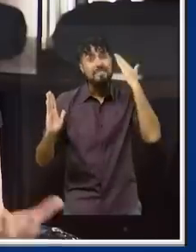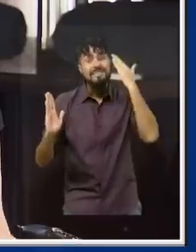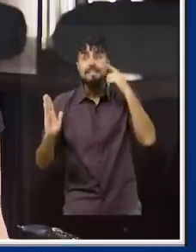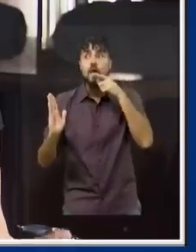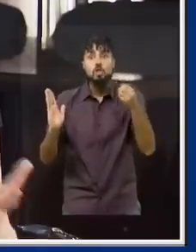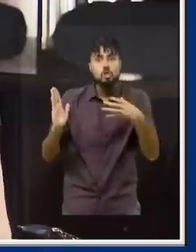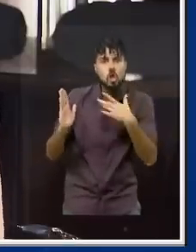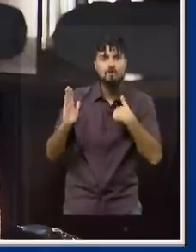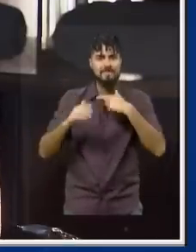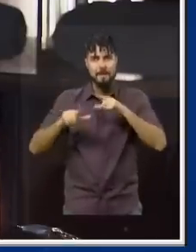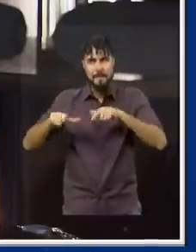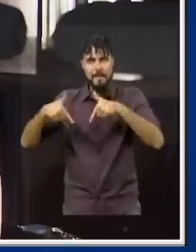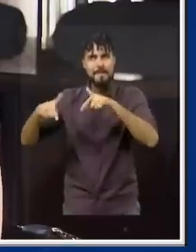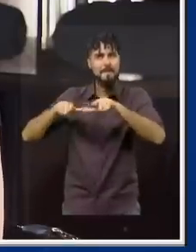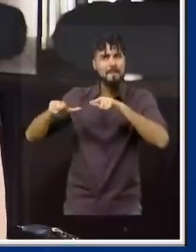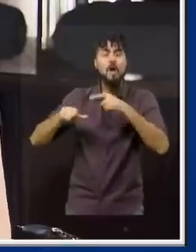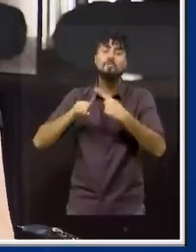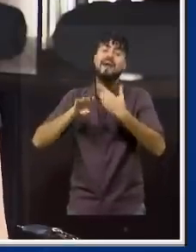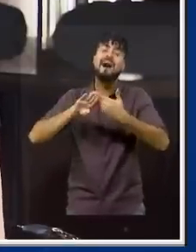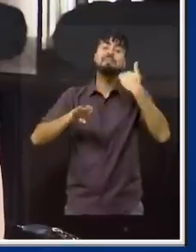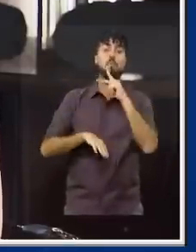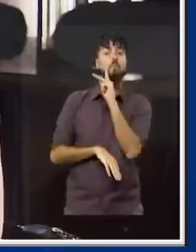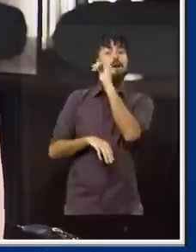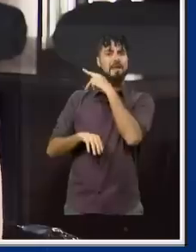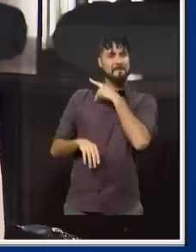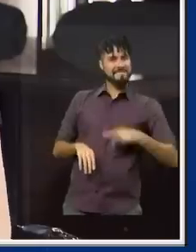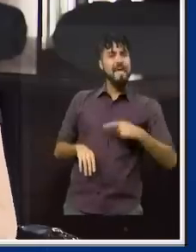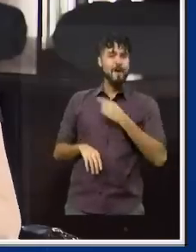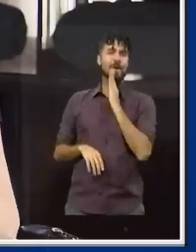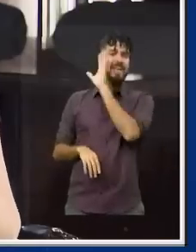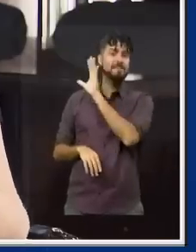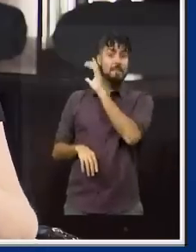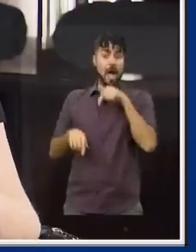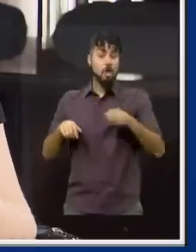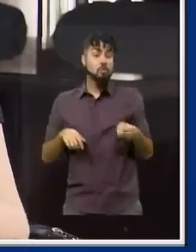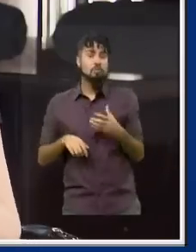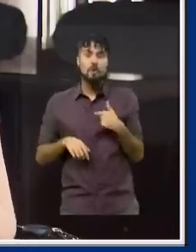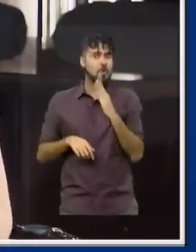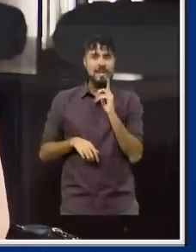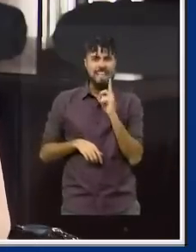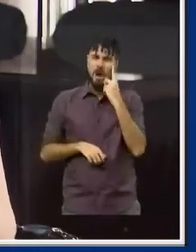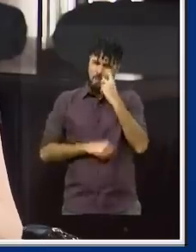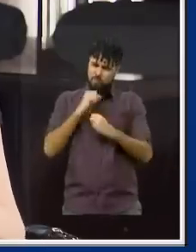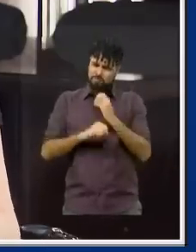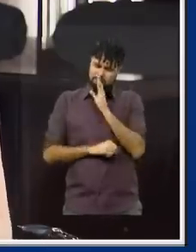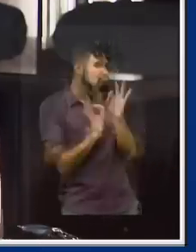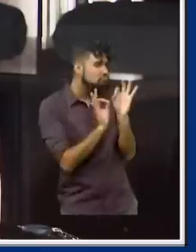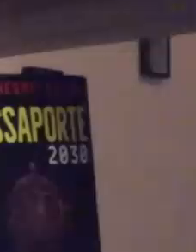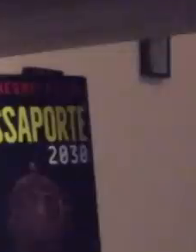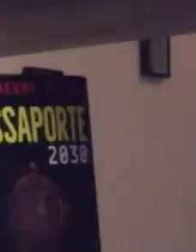de Simone tebet cada vez mais mais um elemento para a campanha do bolsonaro